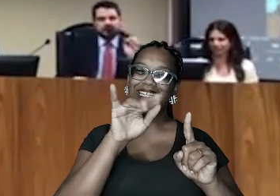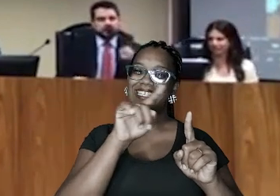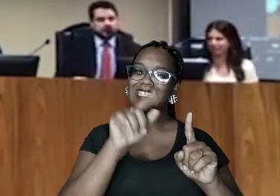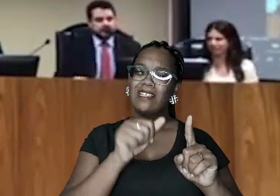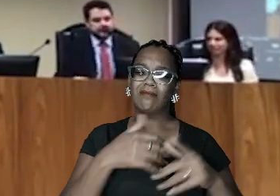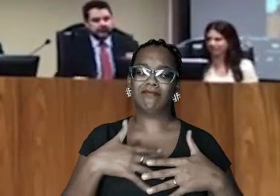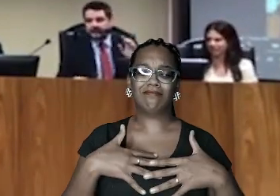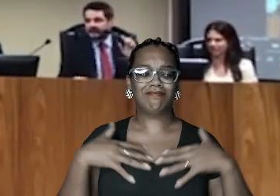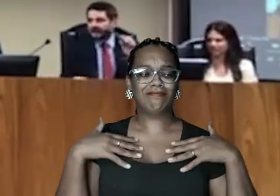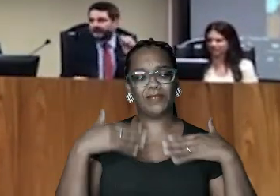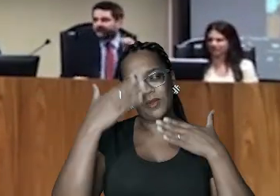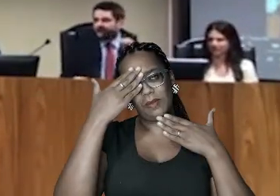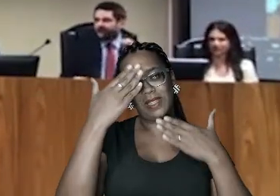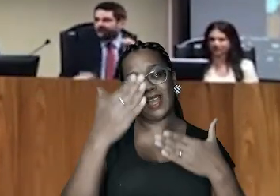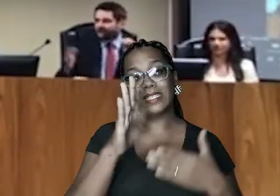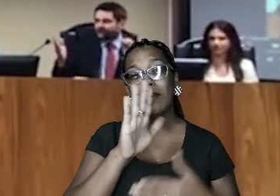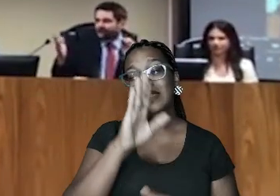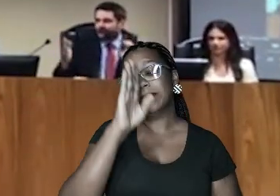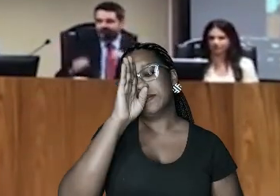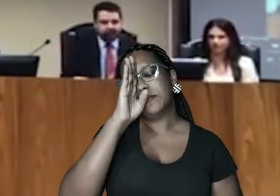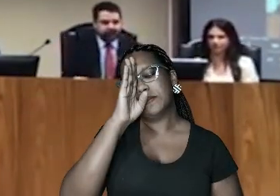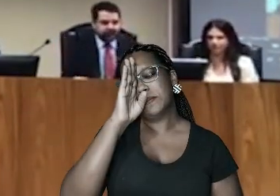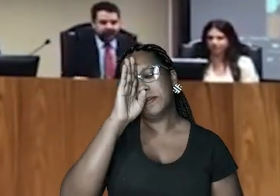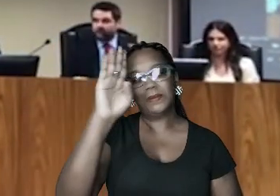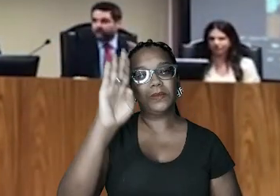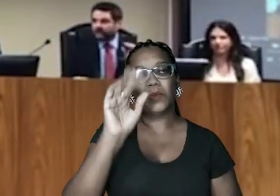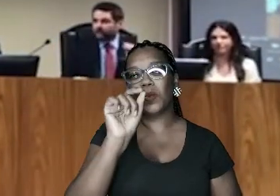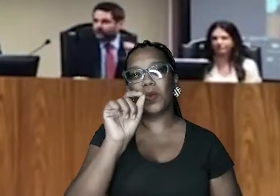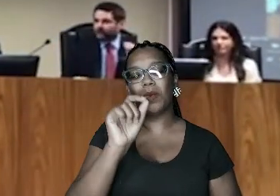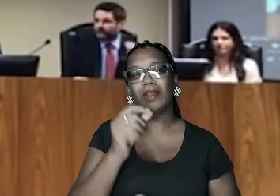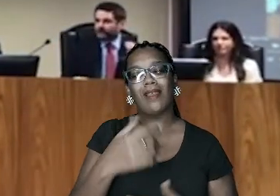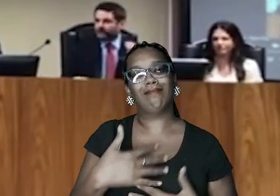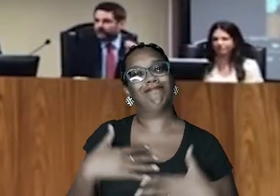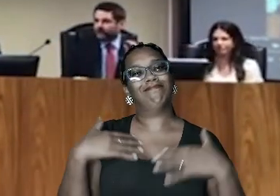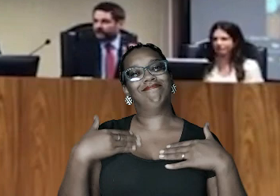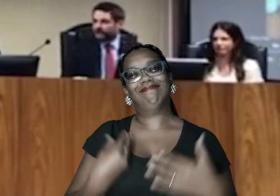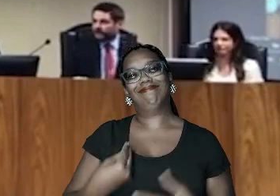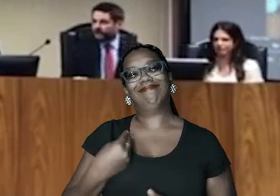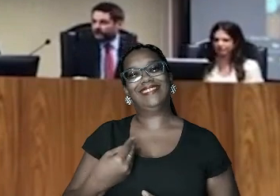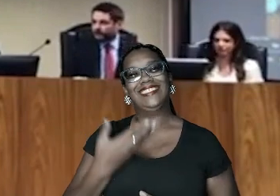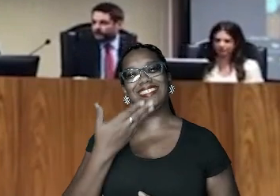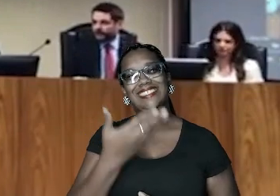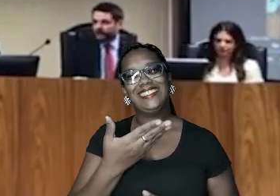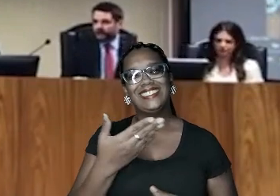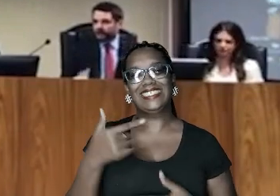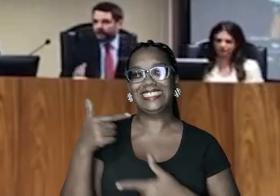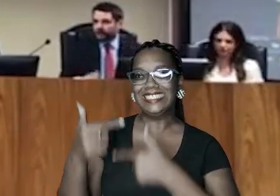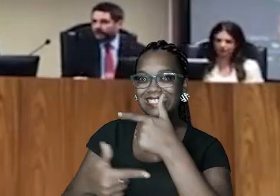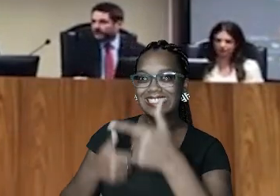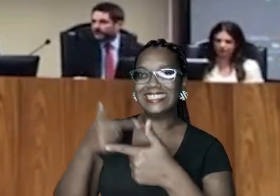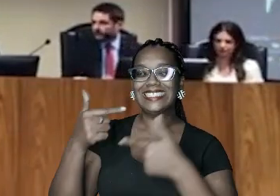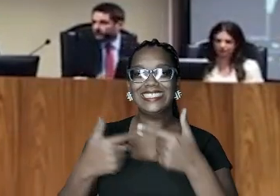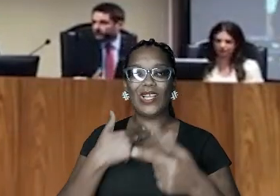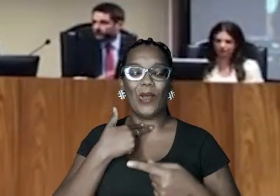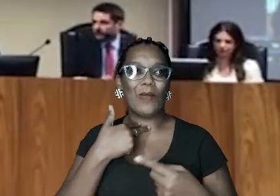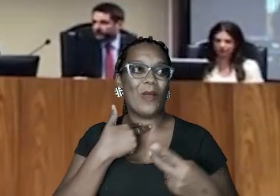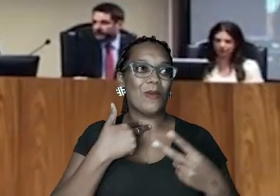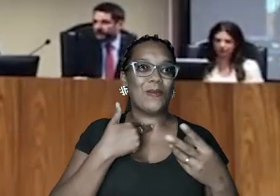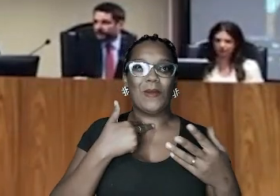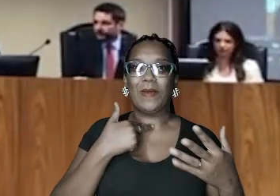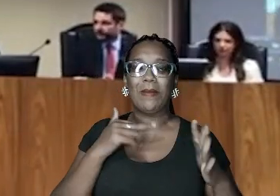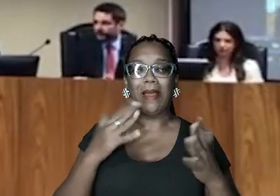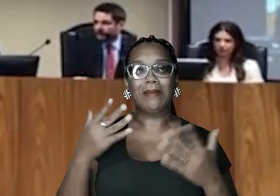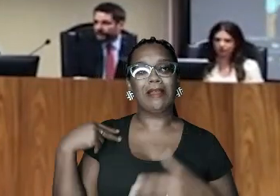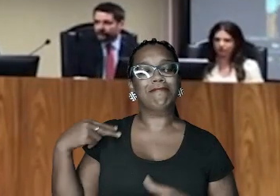Marisa agradecer essa gentileza mas a principal gentileza de nos brindar aqui com a sua presença com todos